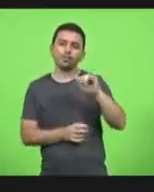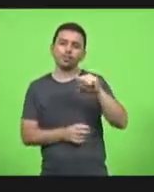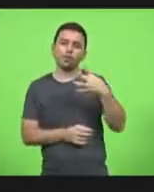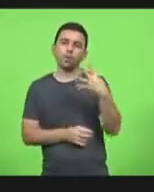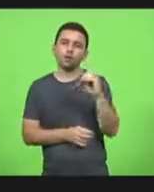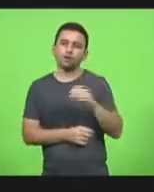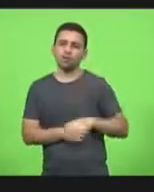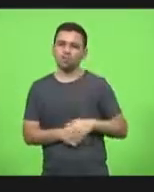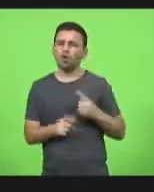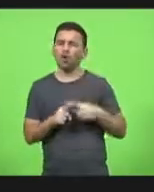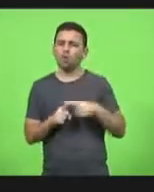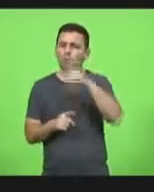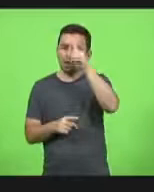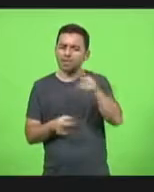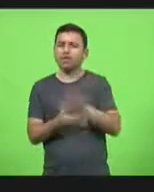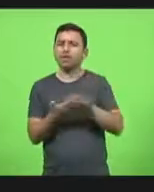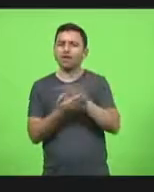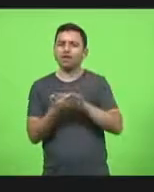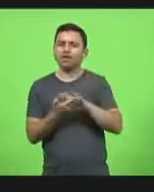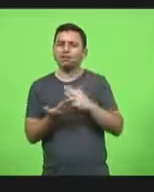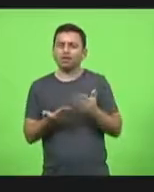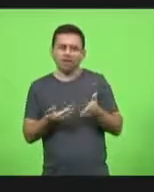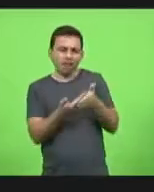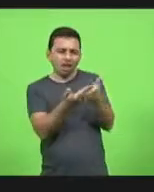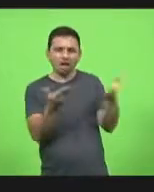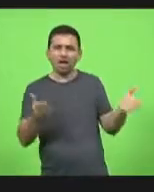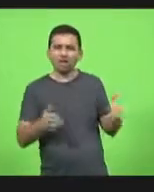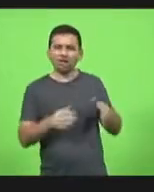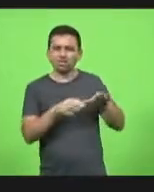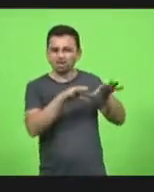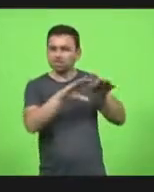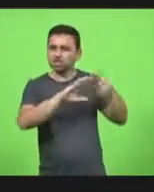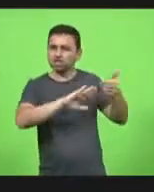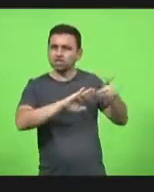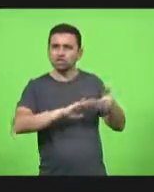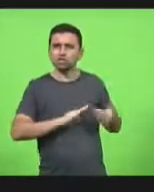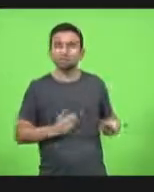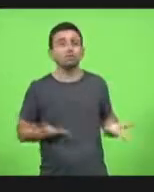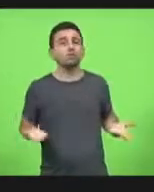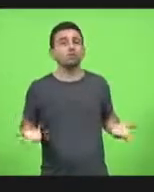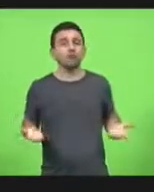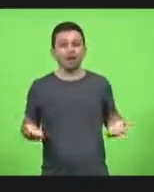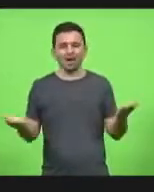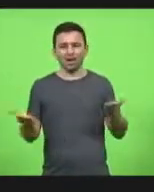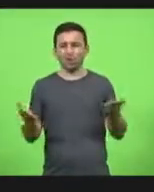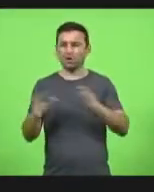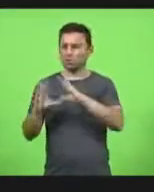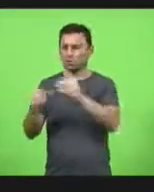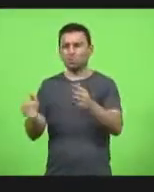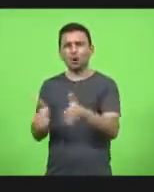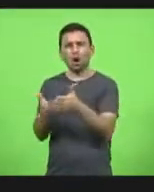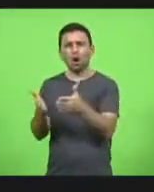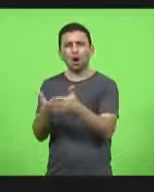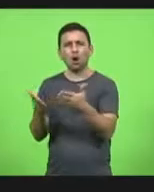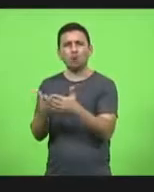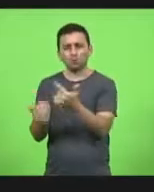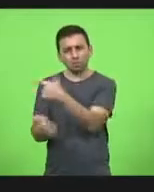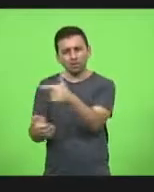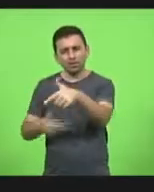esse pessoal? Coitado, no meio dessa crise, desempregado, uma crise politicamente provocada do